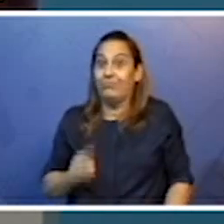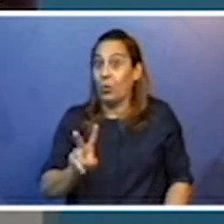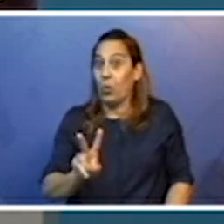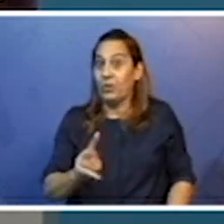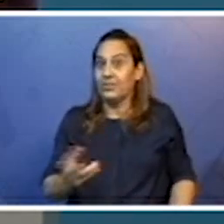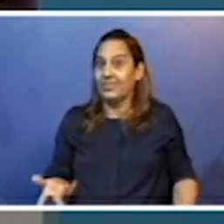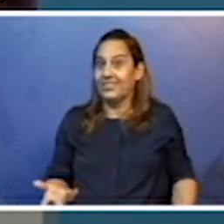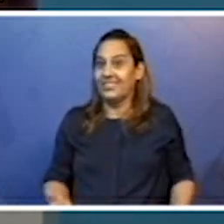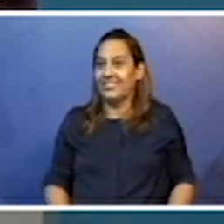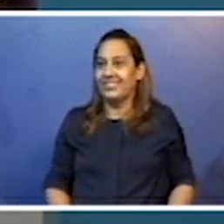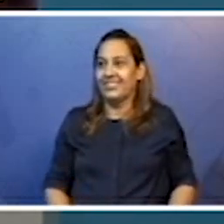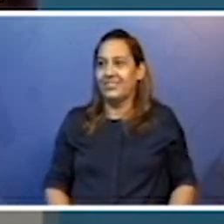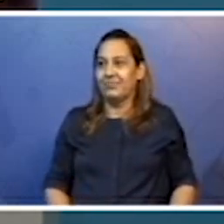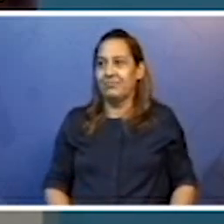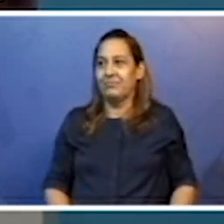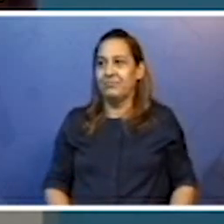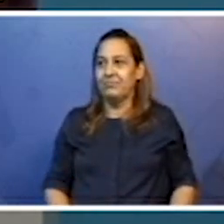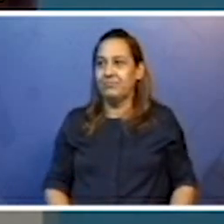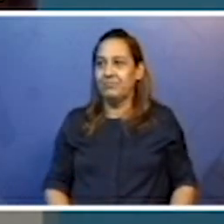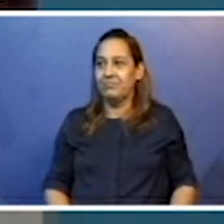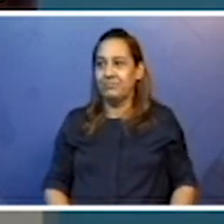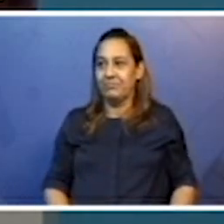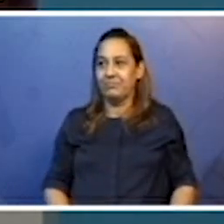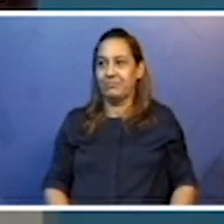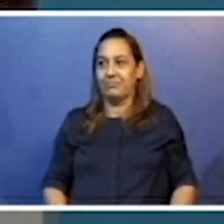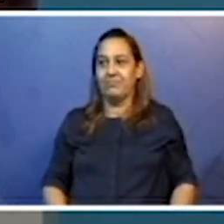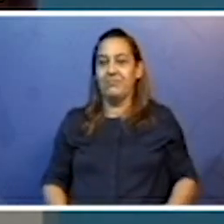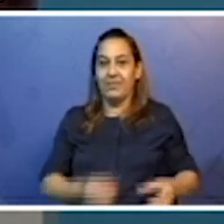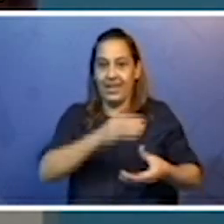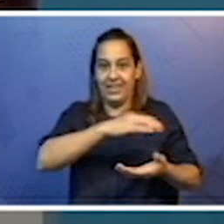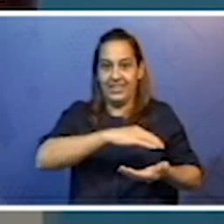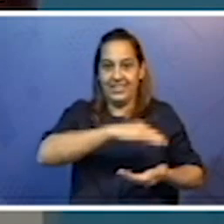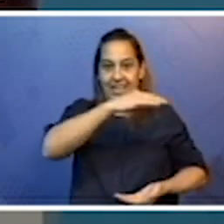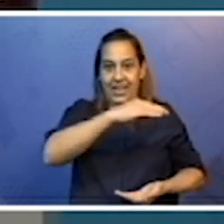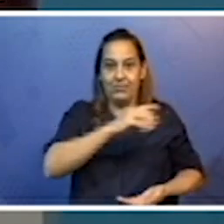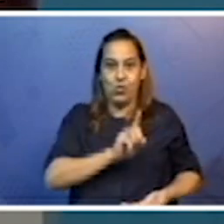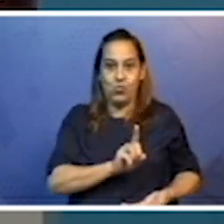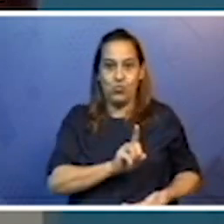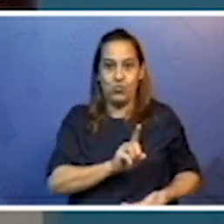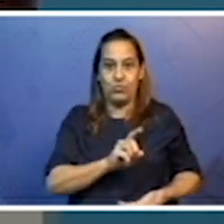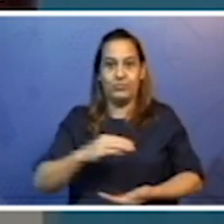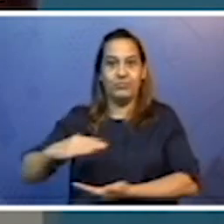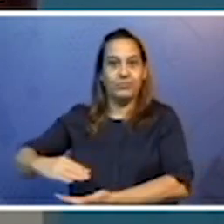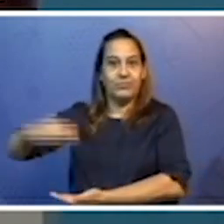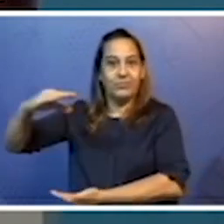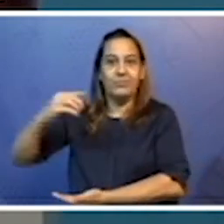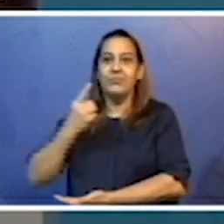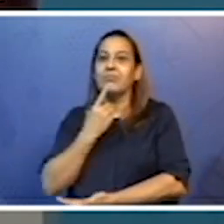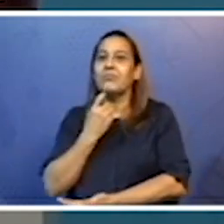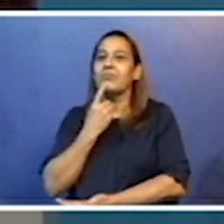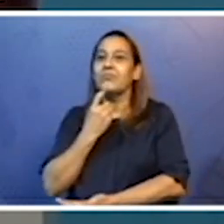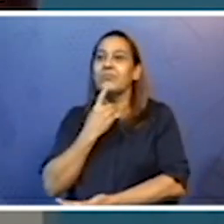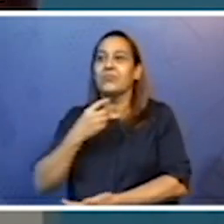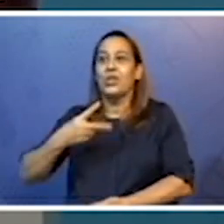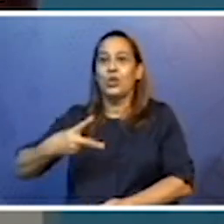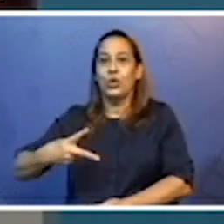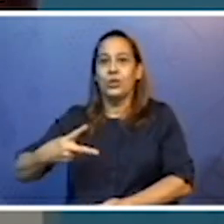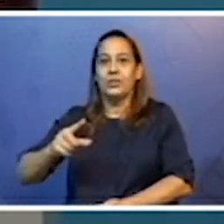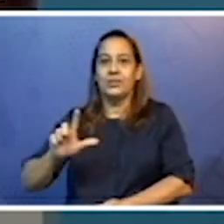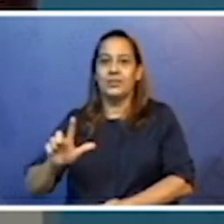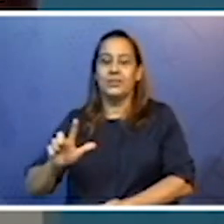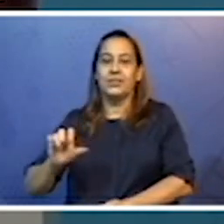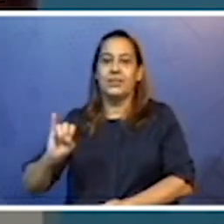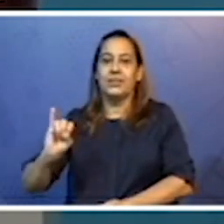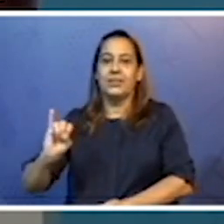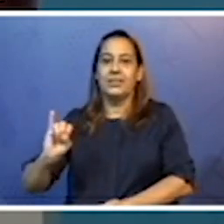1, 2, 3. Quantas vezes eu tenho que encher essa garrafa aqui, número 1, para acabar com o recipiente A? O